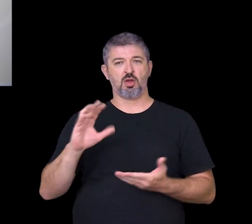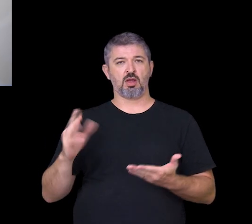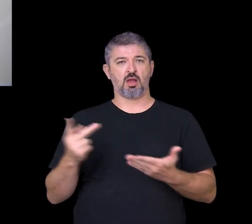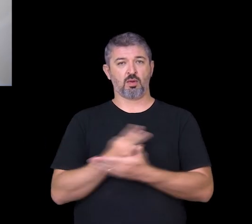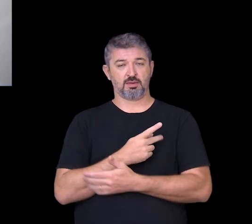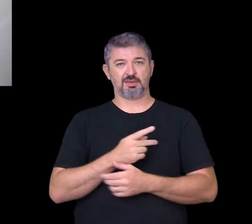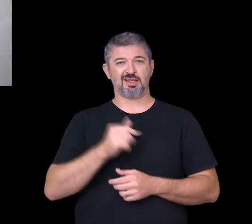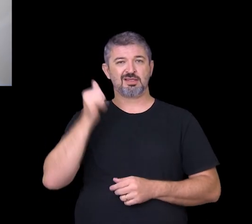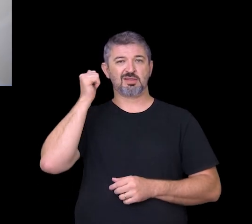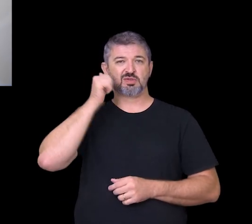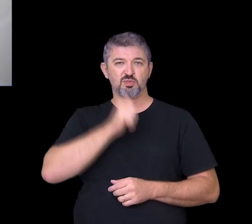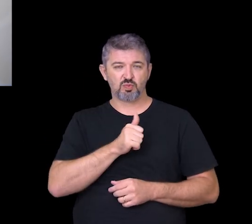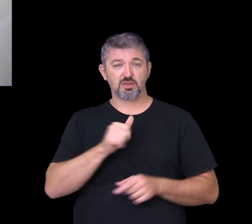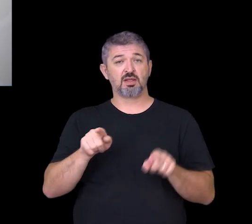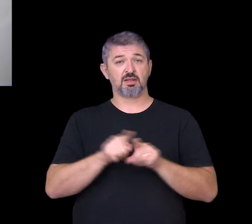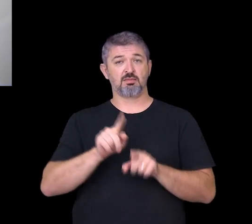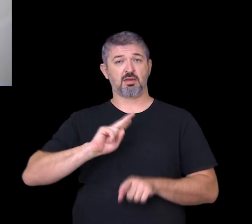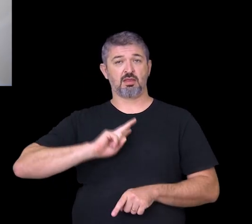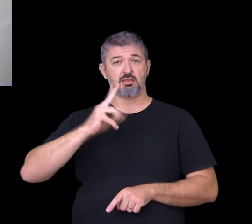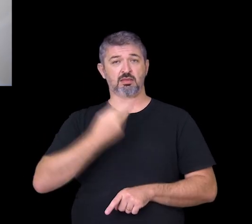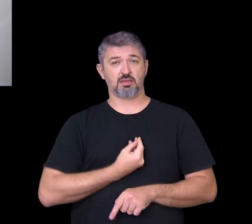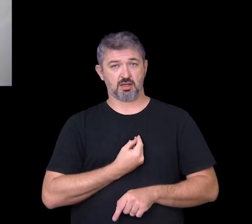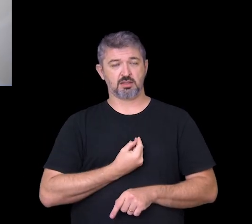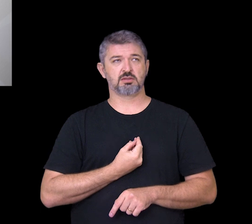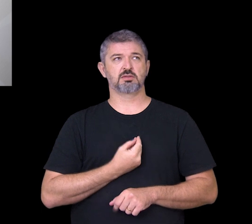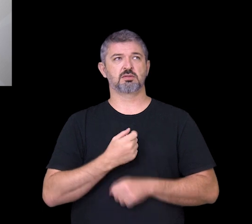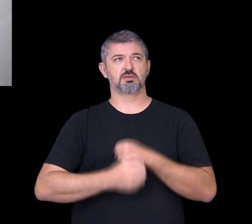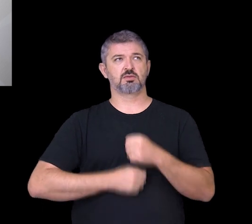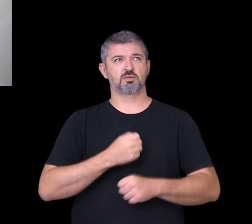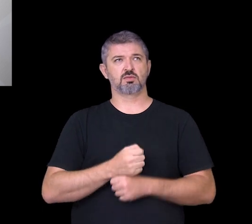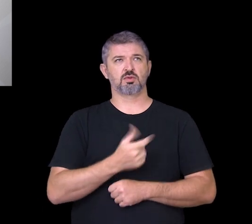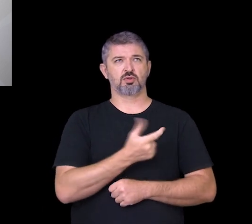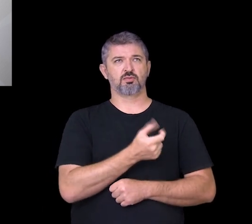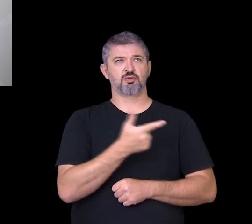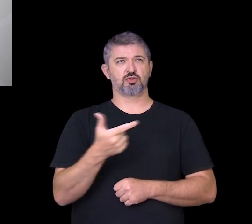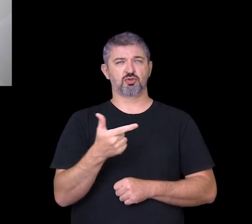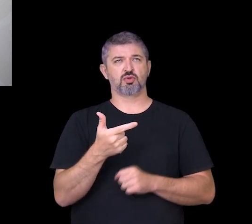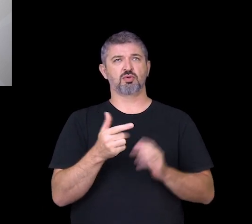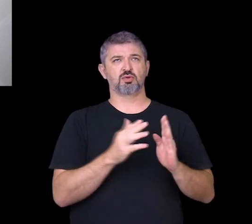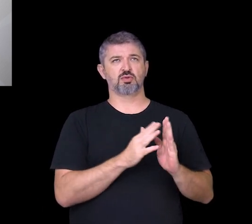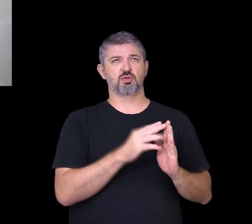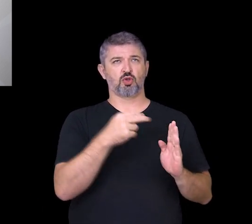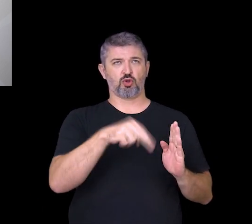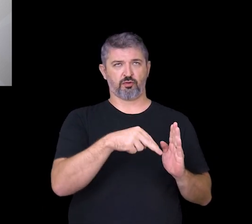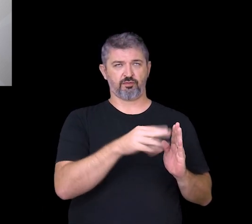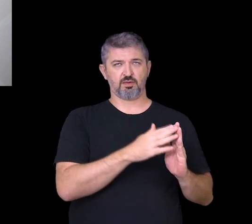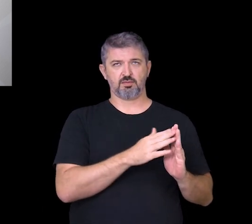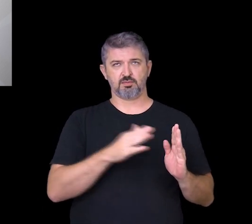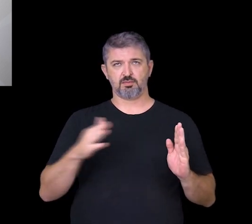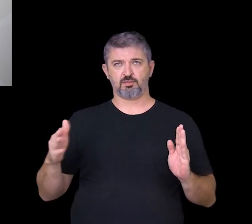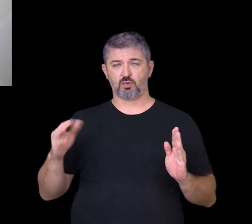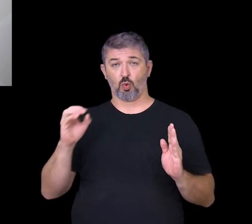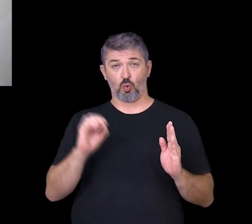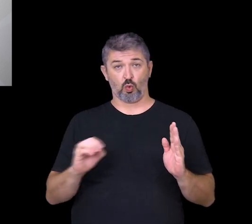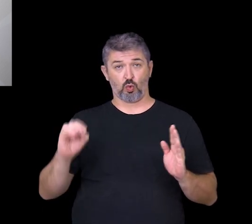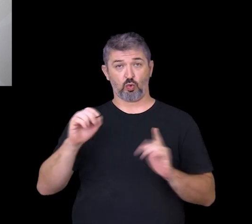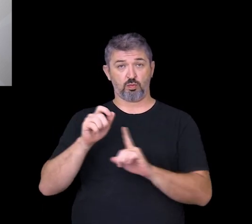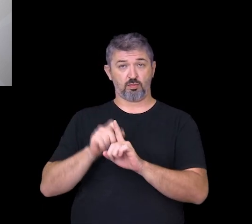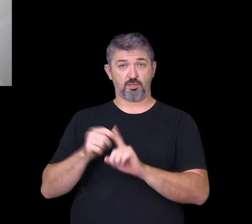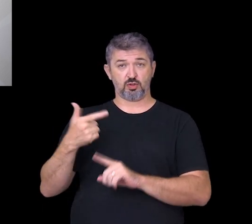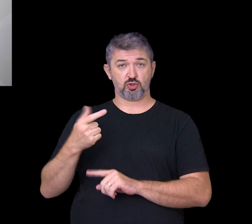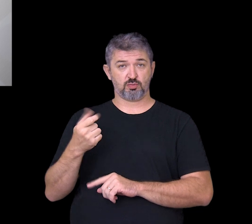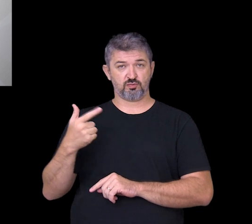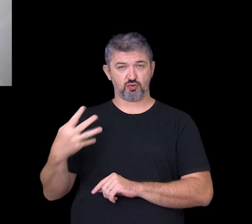entre mulheres e transexuais, isso num período de 2022, novembro de 2022 a outubro